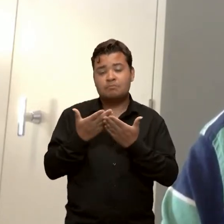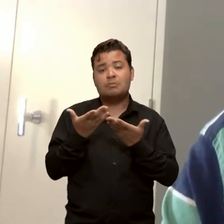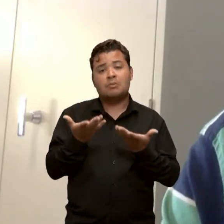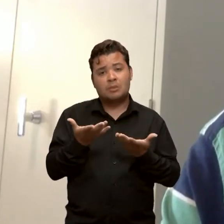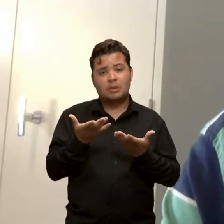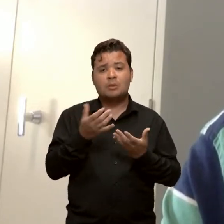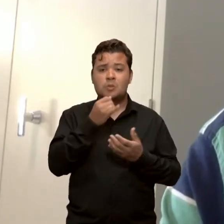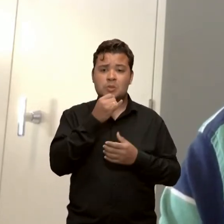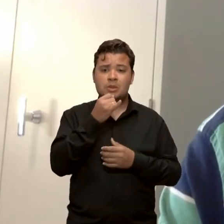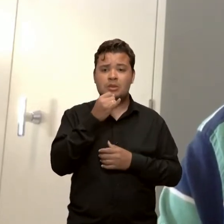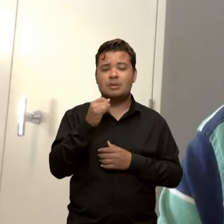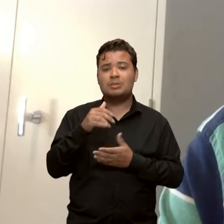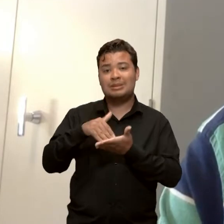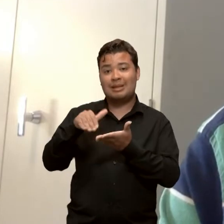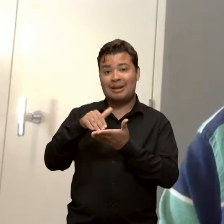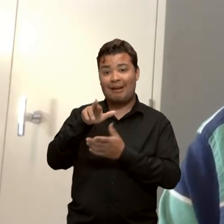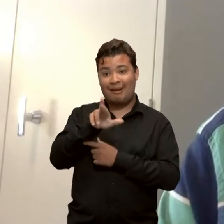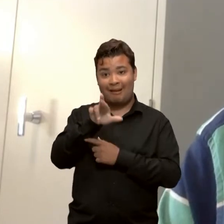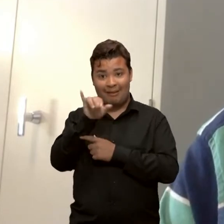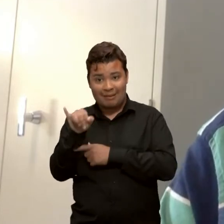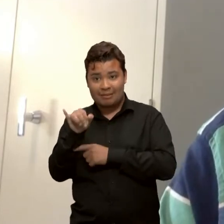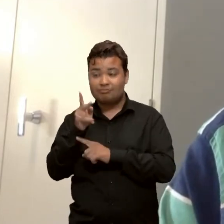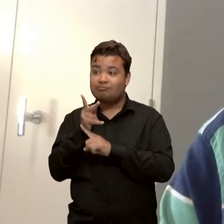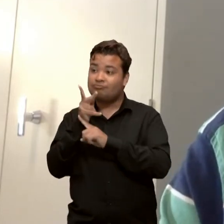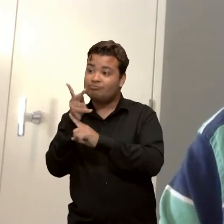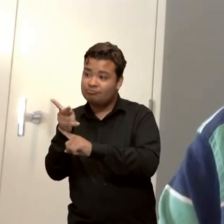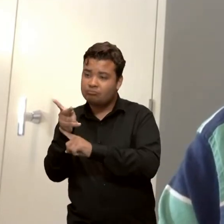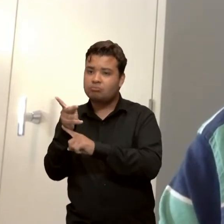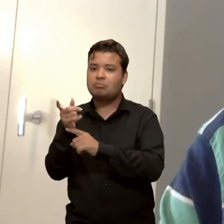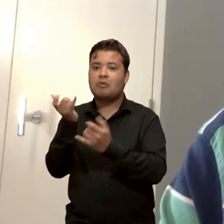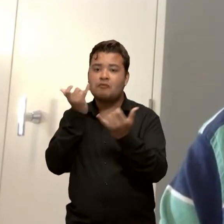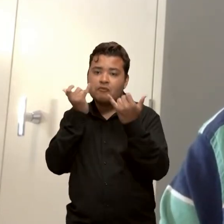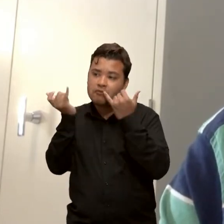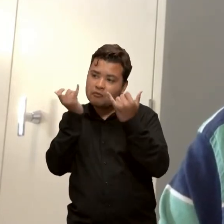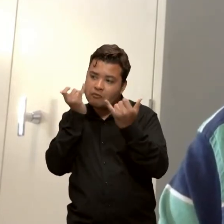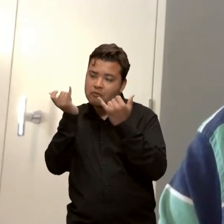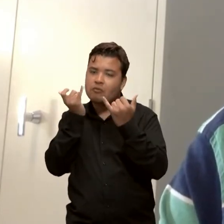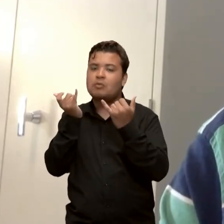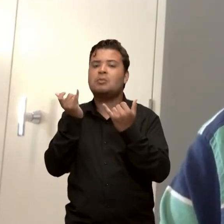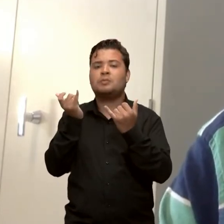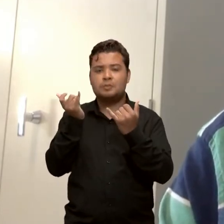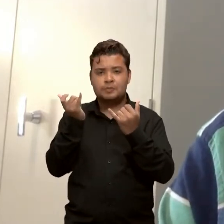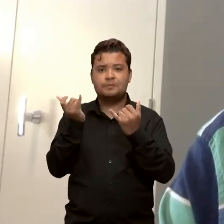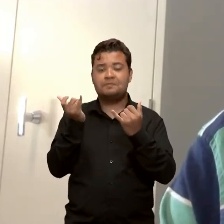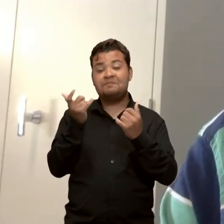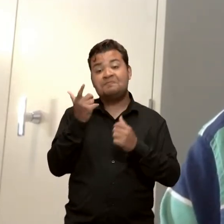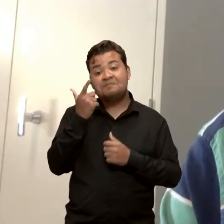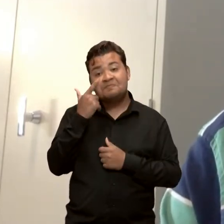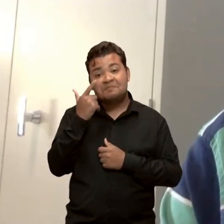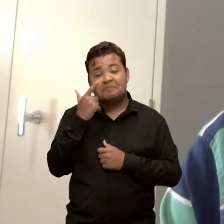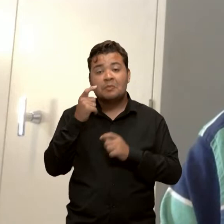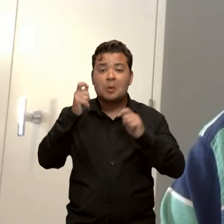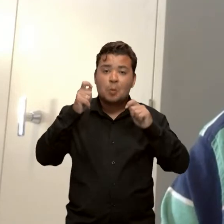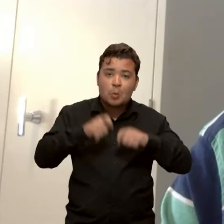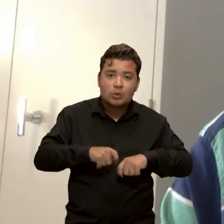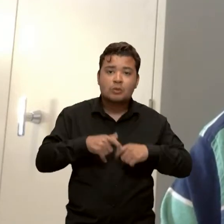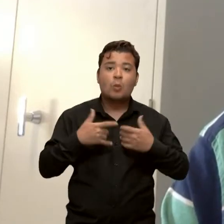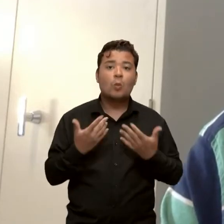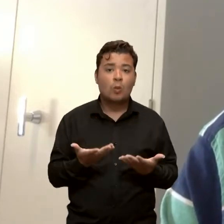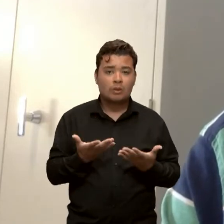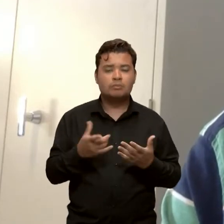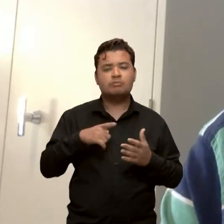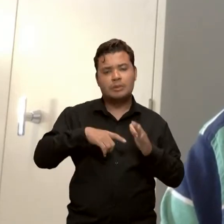da universidade, né? Ele procure se informar sobre as possibilidades. Há vários programas